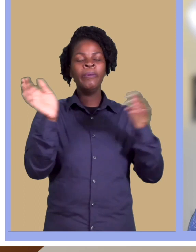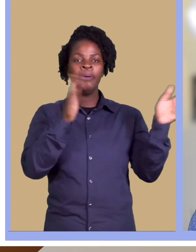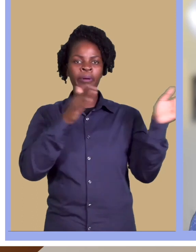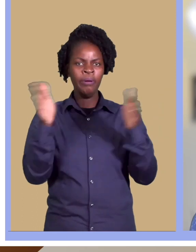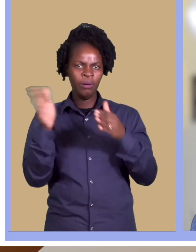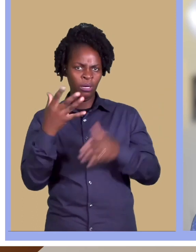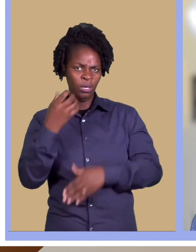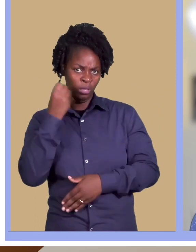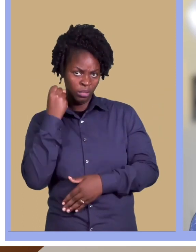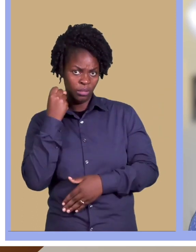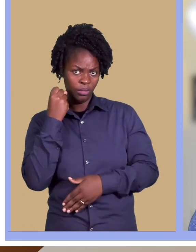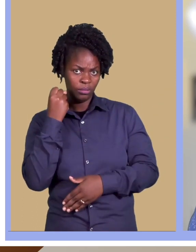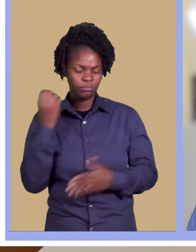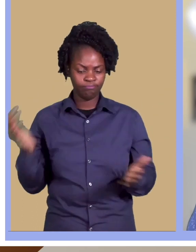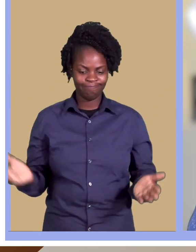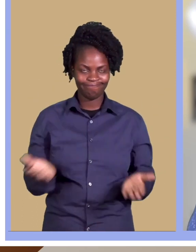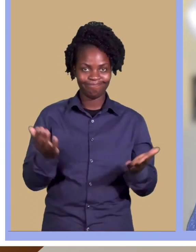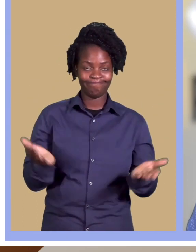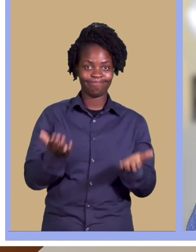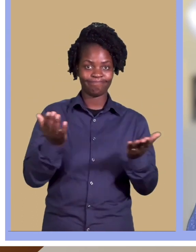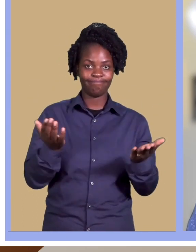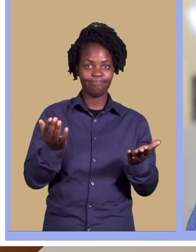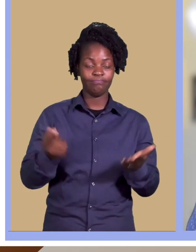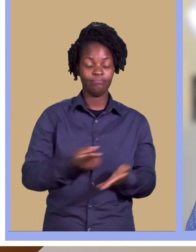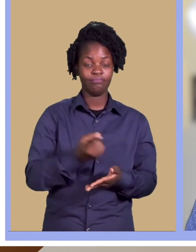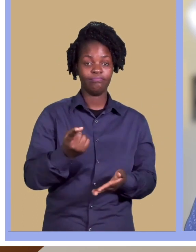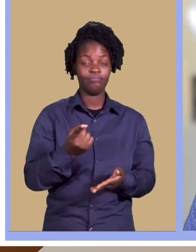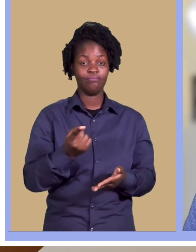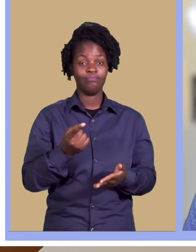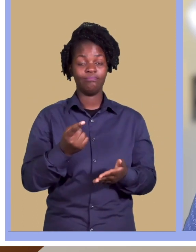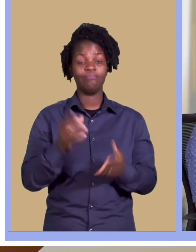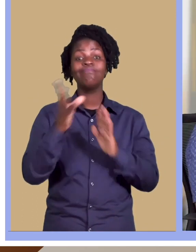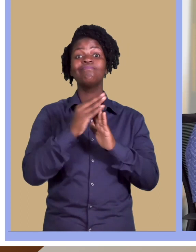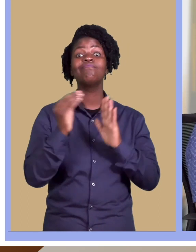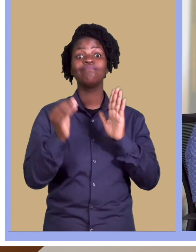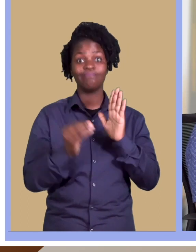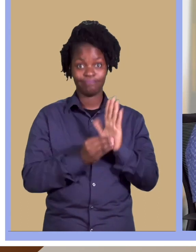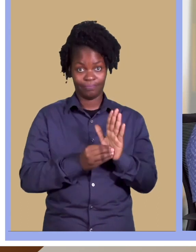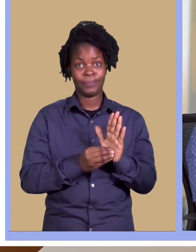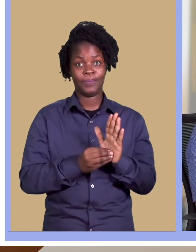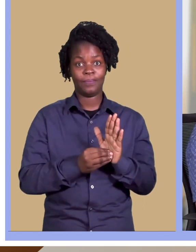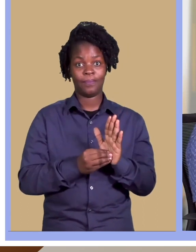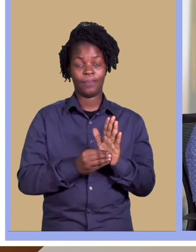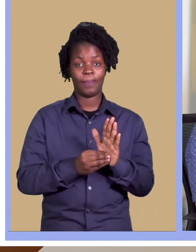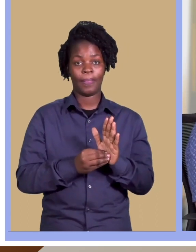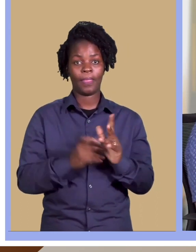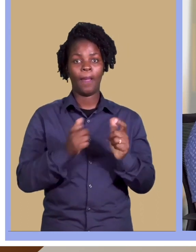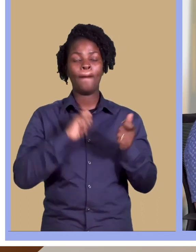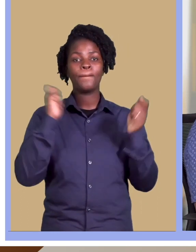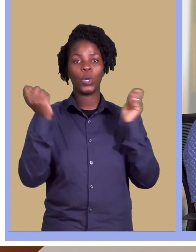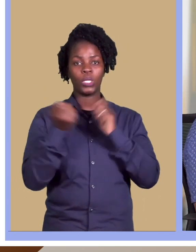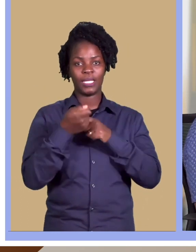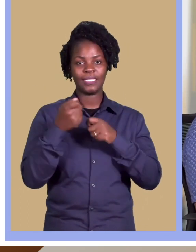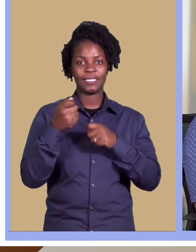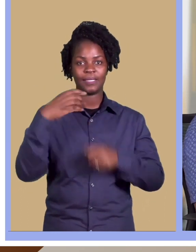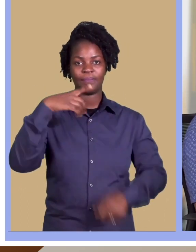nesta mudança ou neste impacto para as alterações climáticas? De uma forma interessante, a